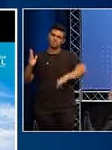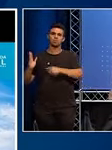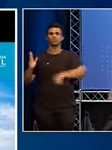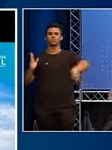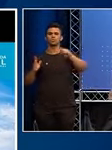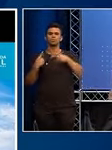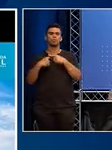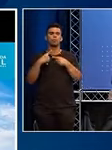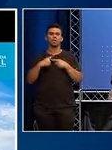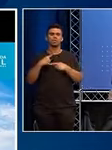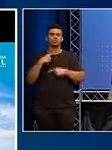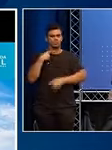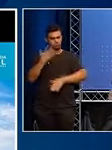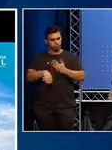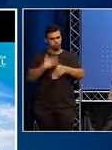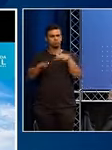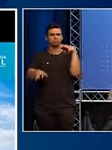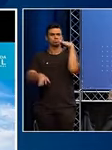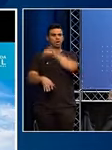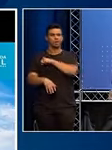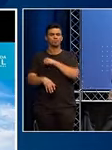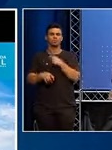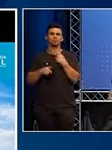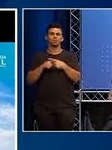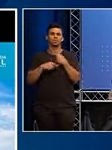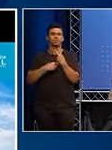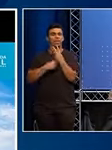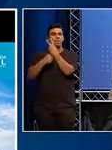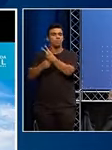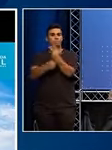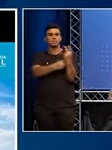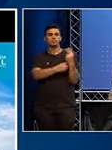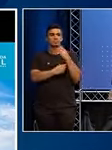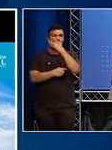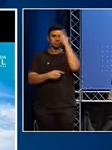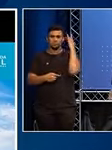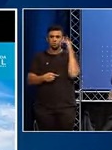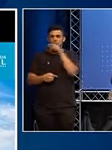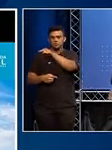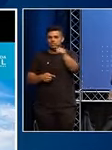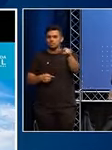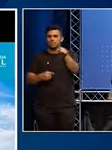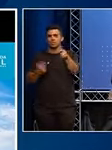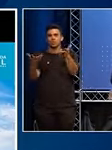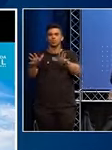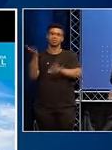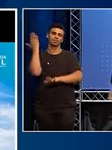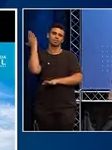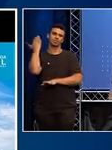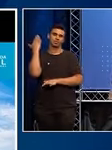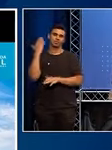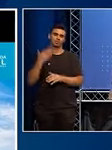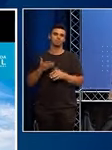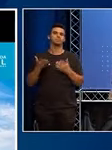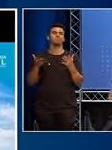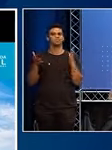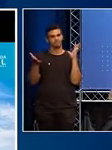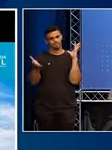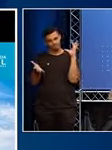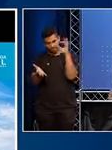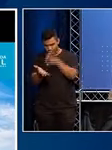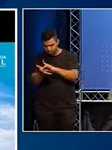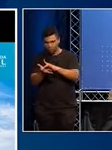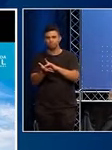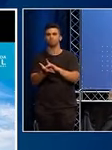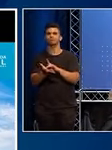crescendo tão rápido? Porque a gente está emprestando para quem ninguém queria emprestar. E com solidez.